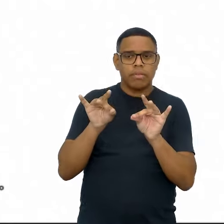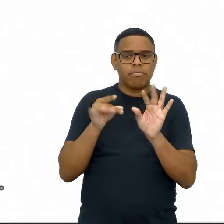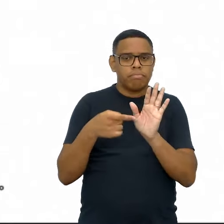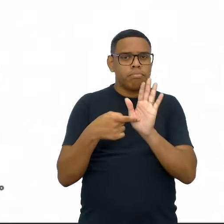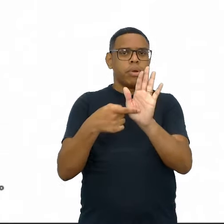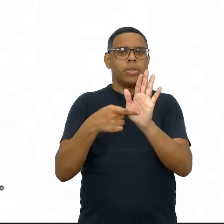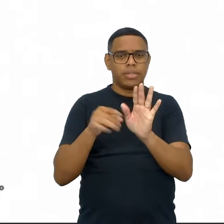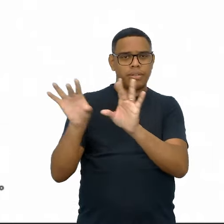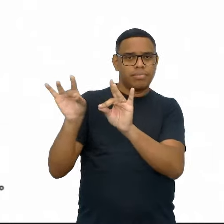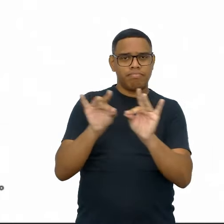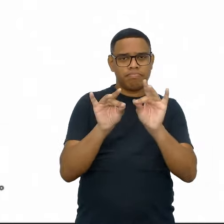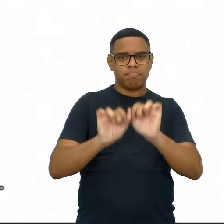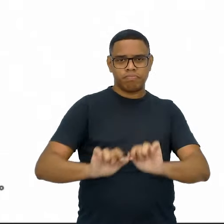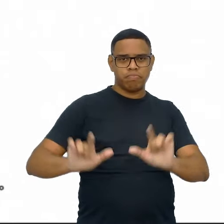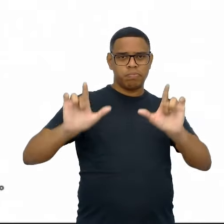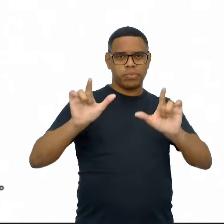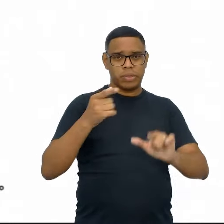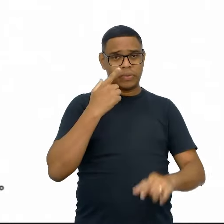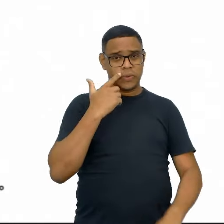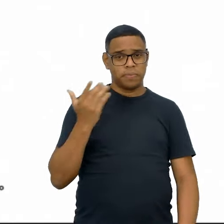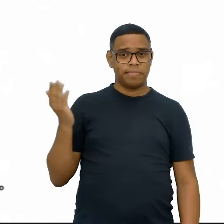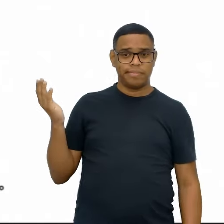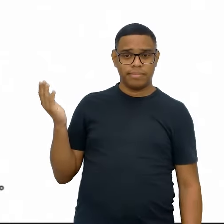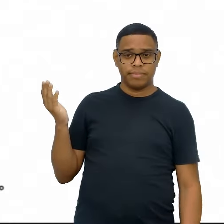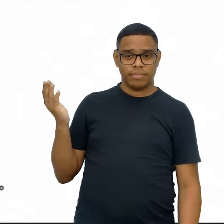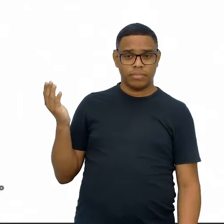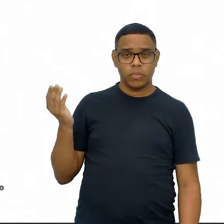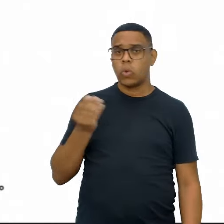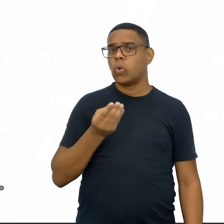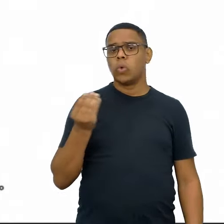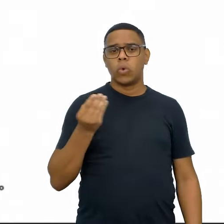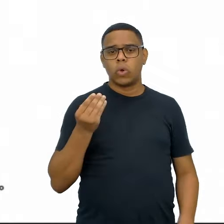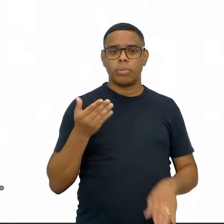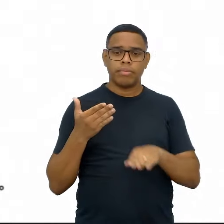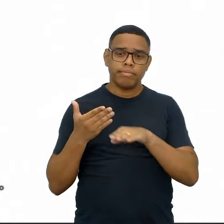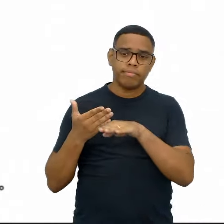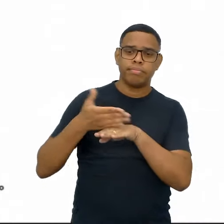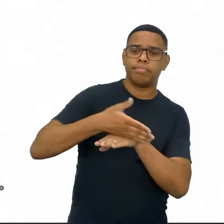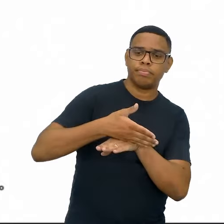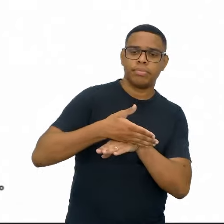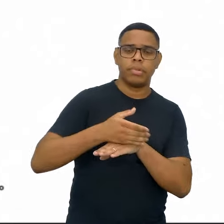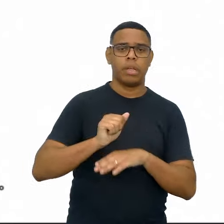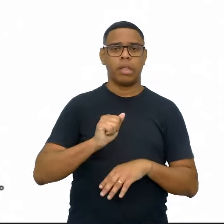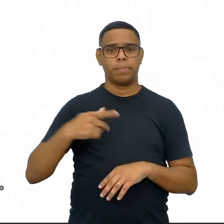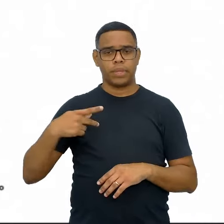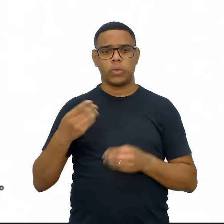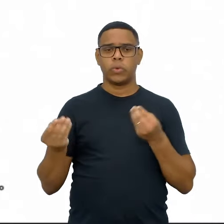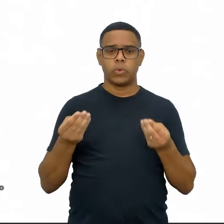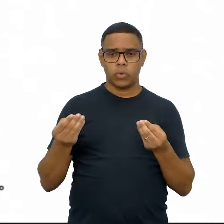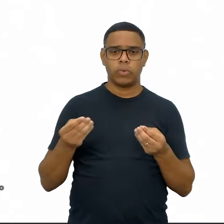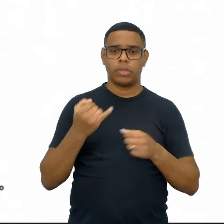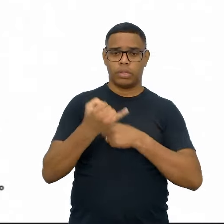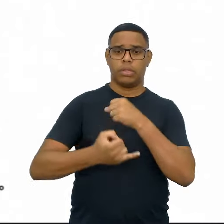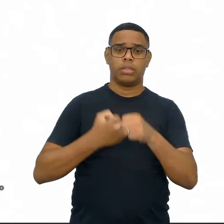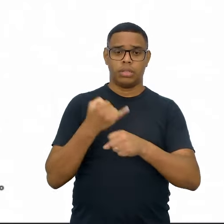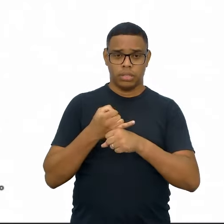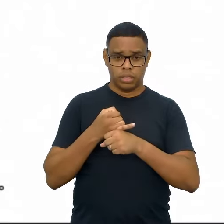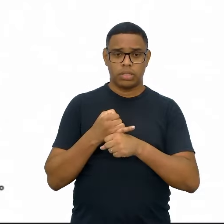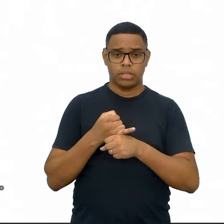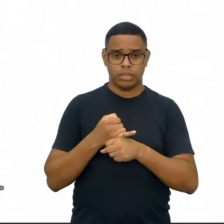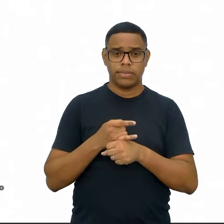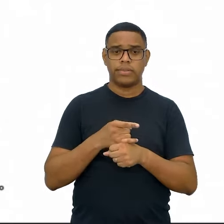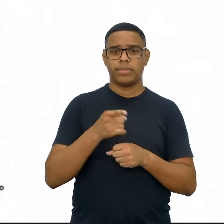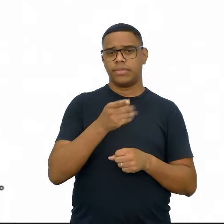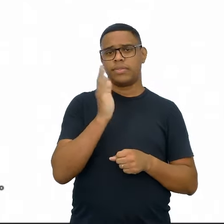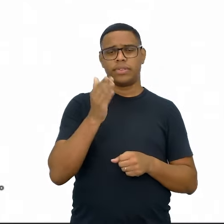para vocês como que a gente faz para ter acesso a essa AP, né? Que a gente entra na internet, eu sei que a